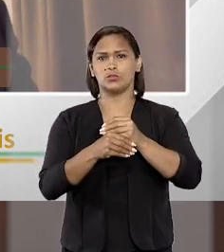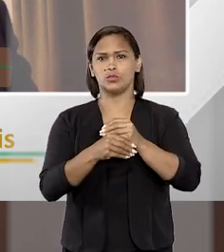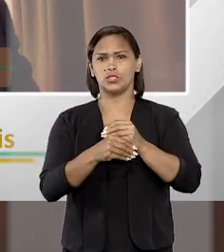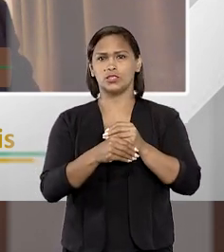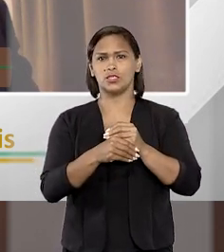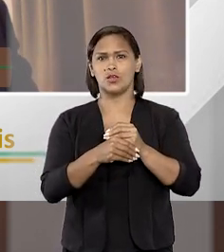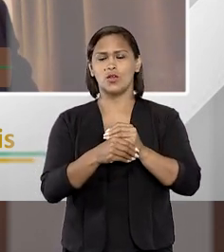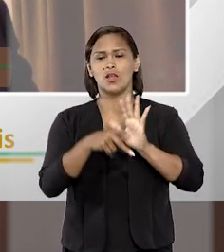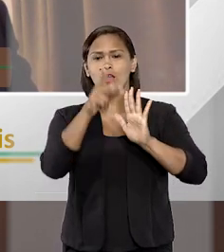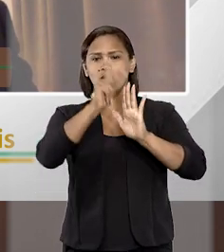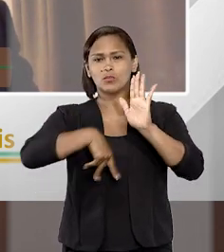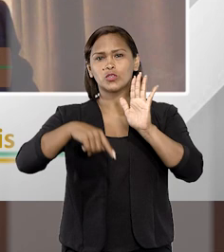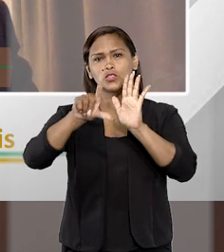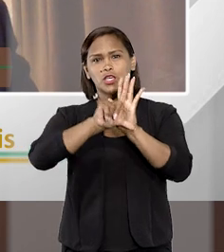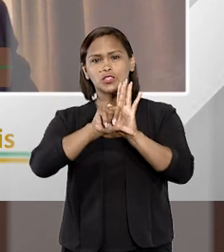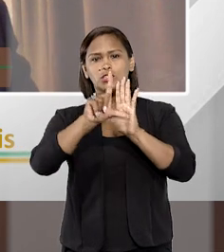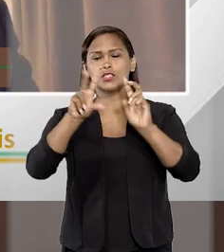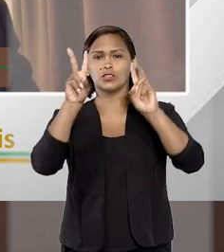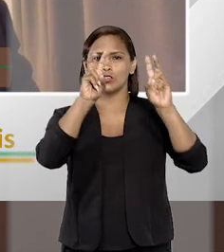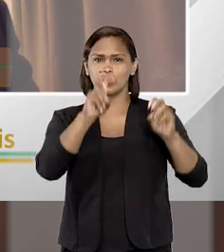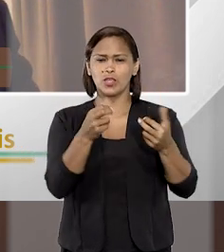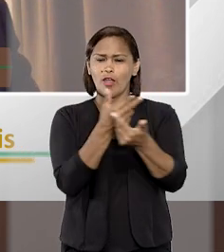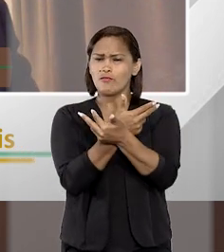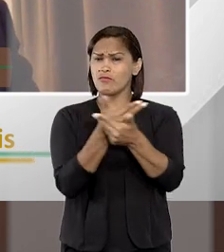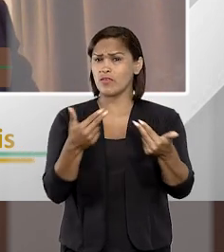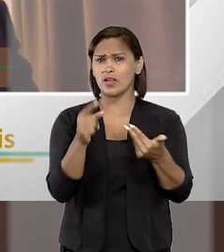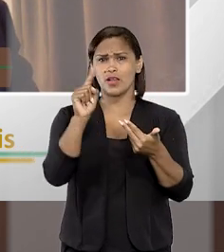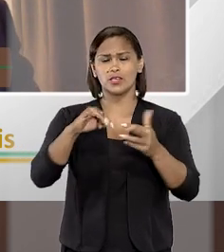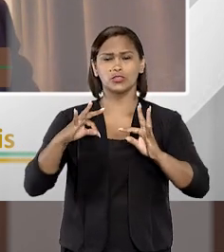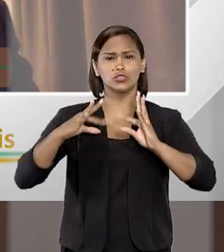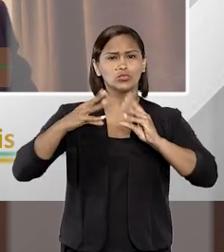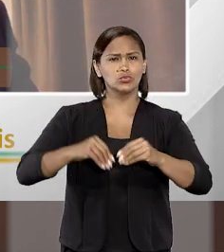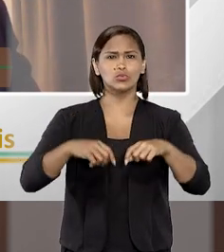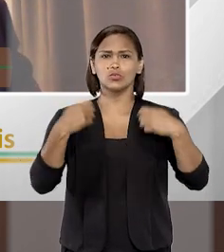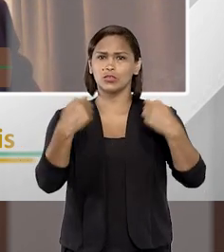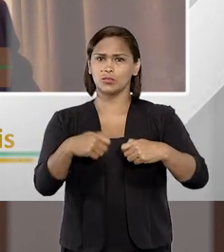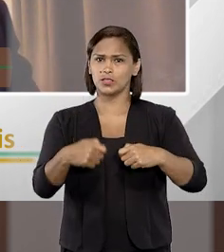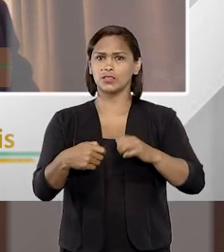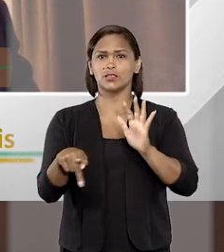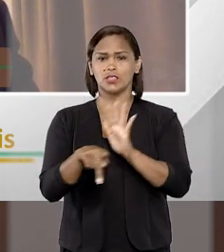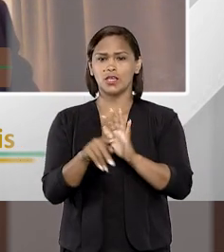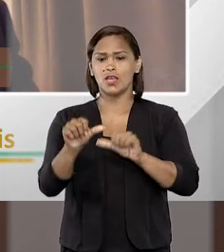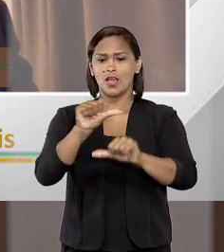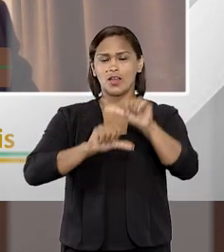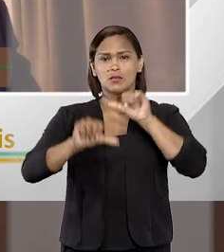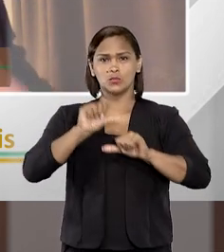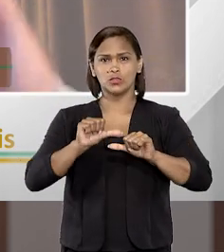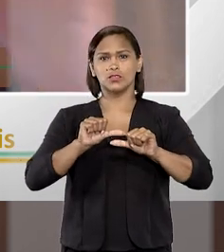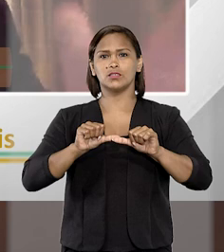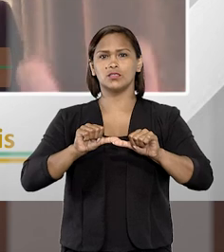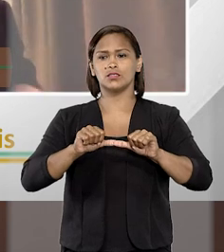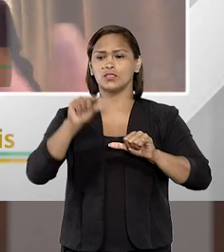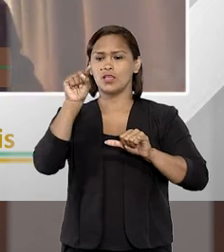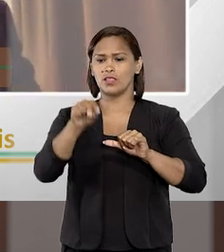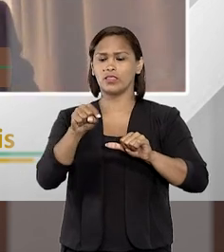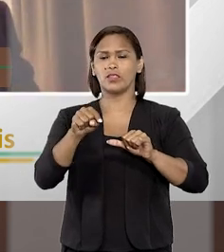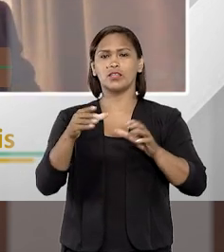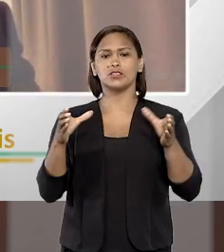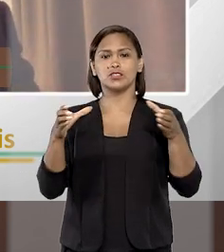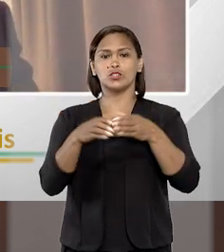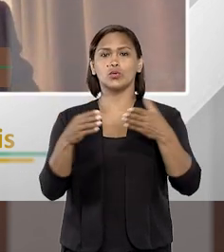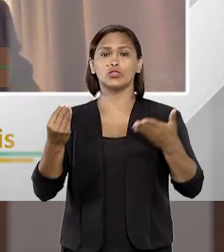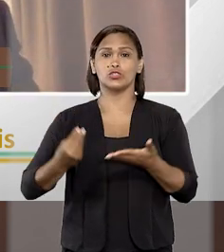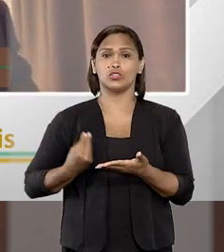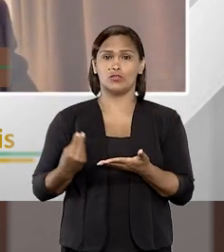a projeto de lei sobre a matéria enfim todo o necessário a transformação desse cenário